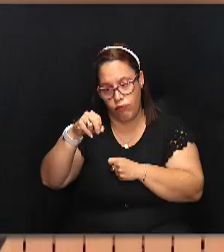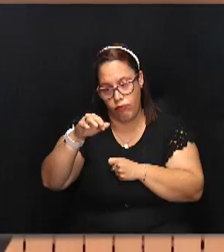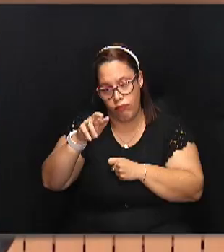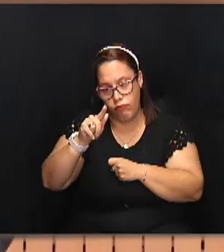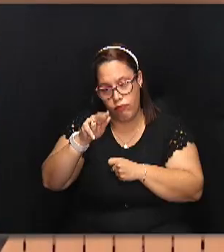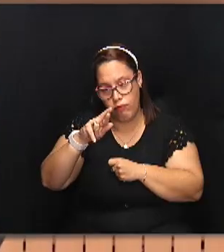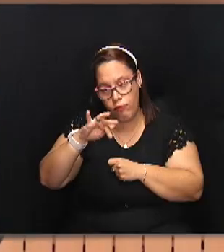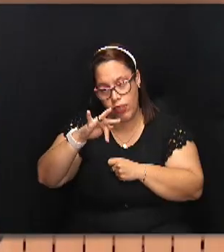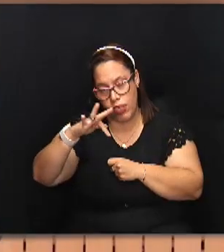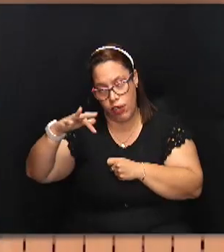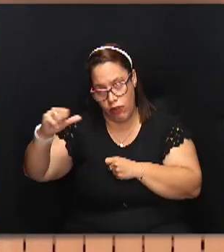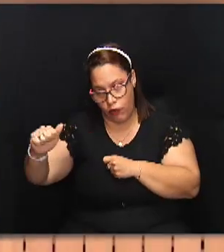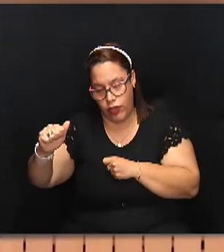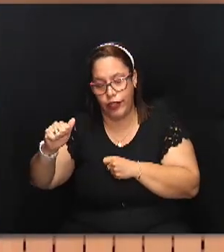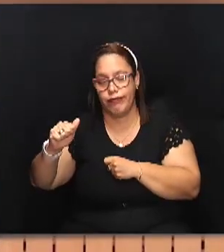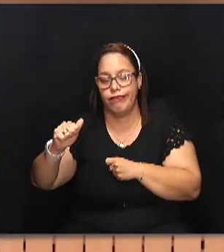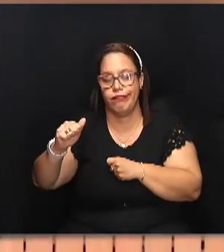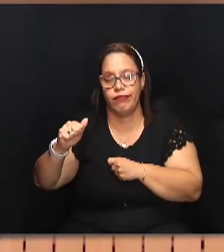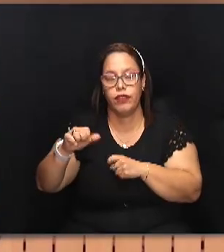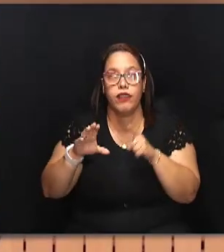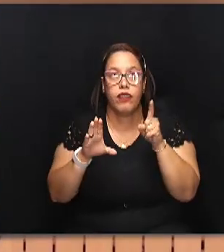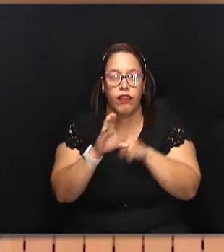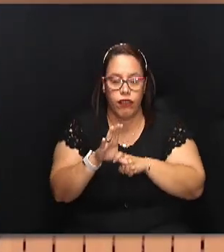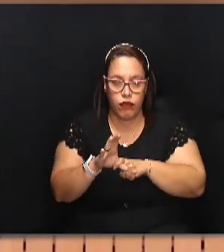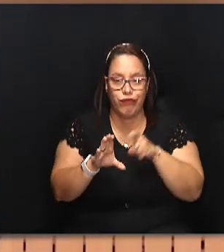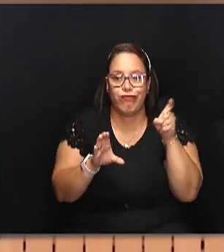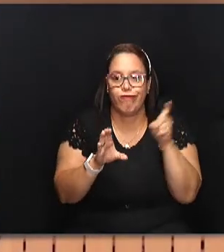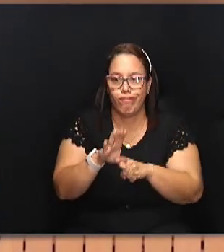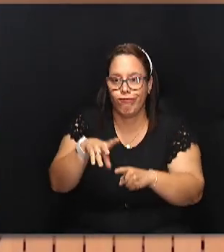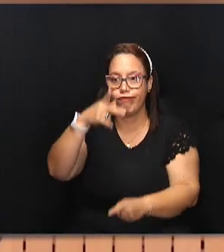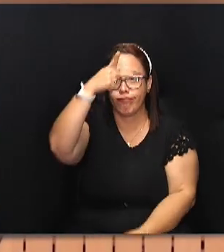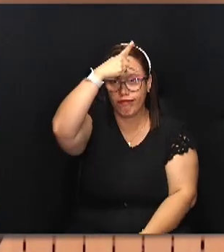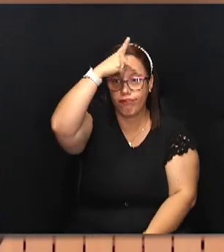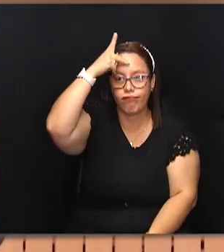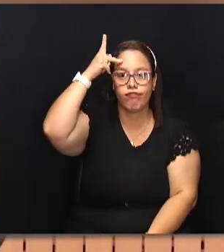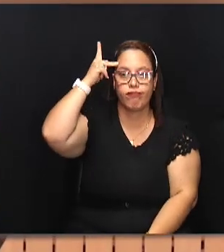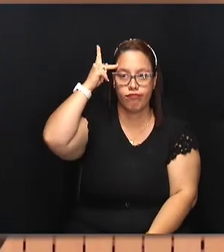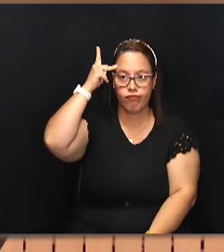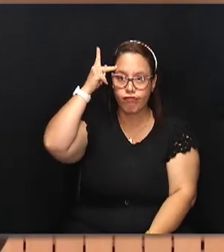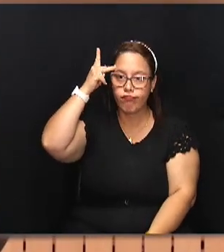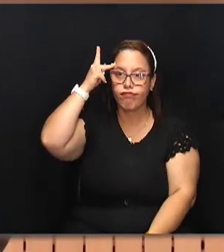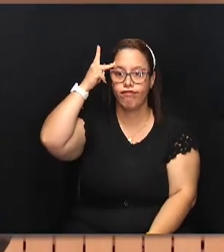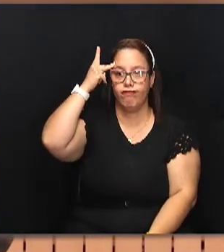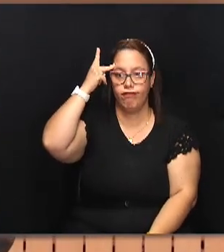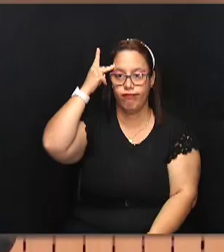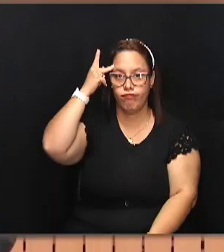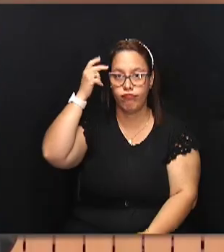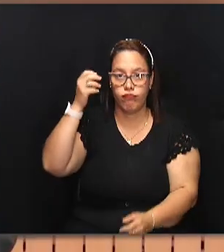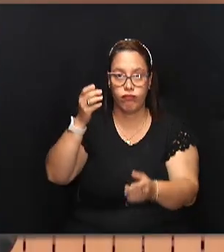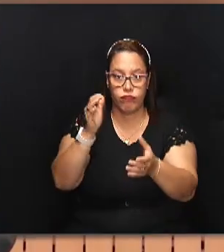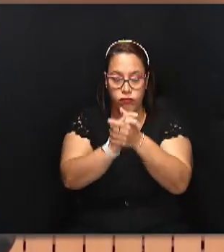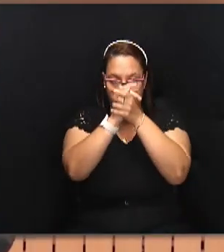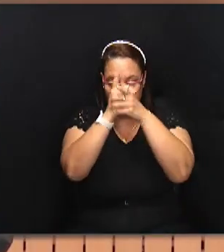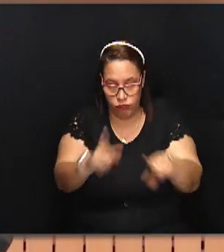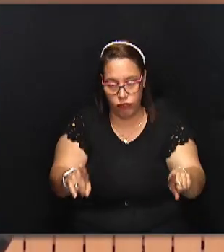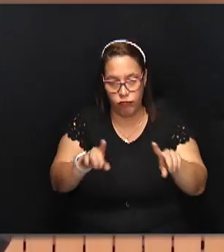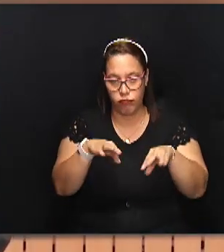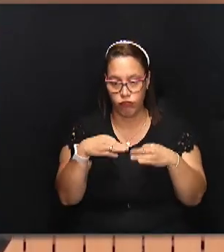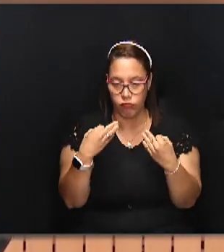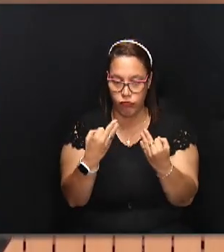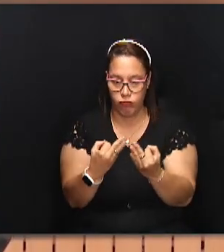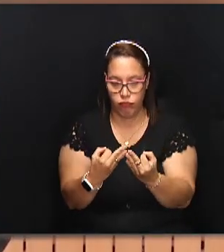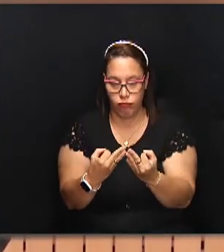tem causado dependência nas pessoas, tem causado divórcio nas famílias,